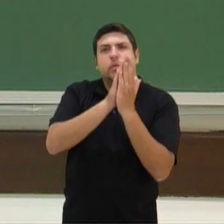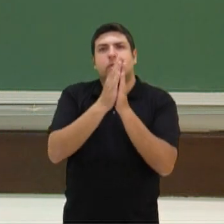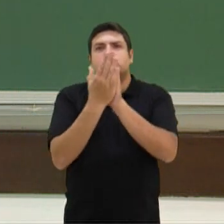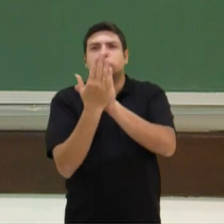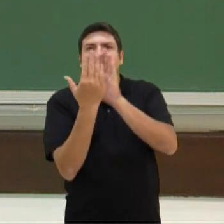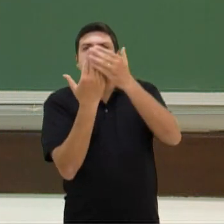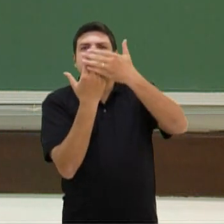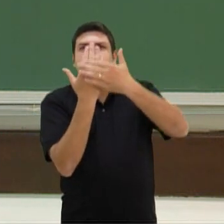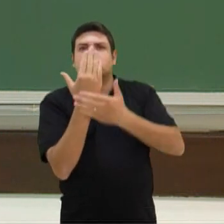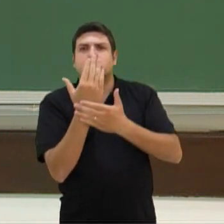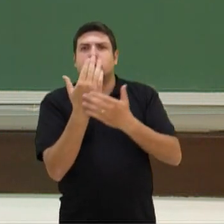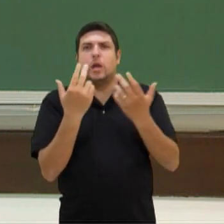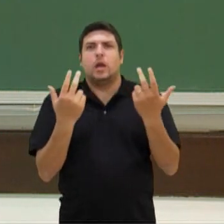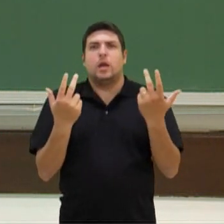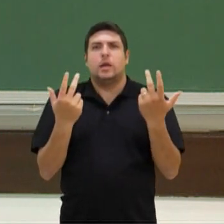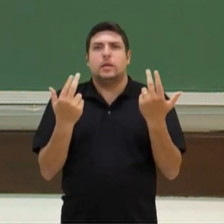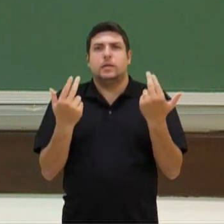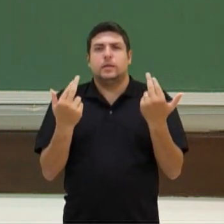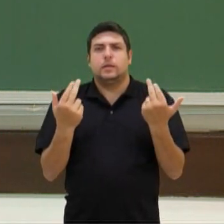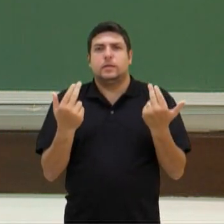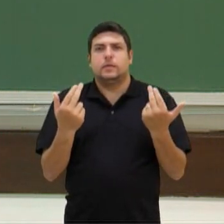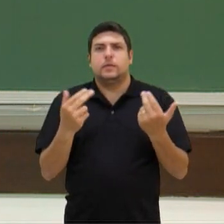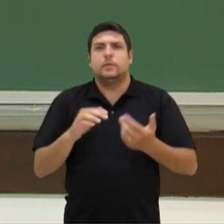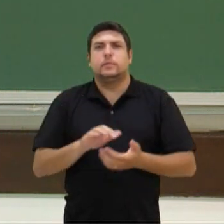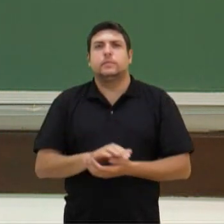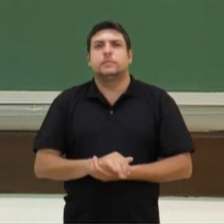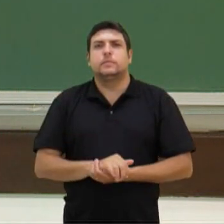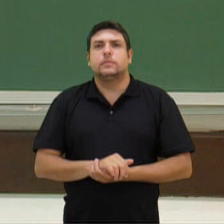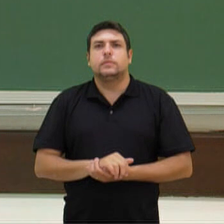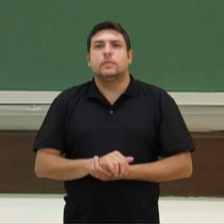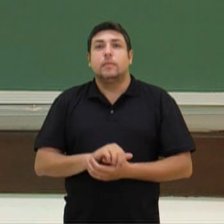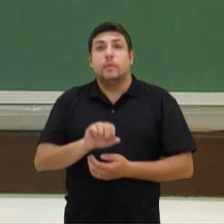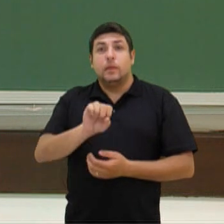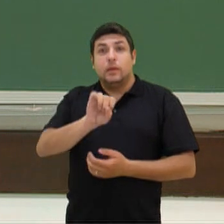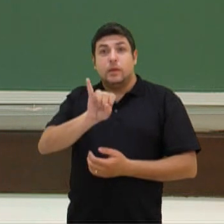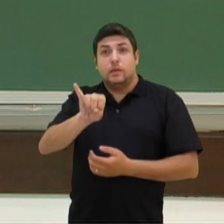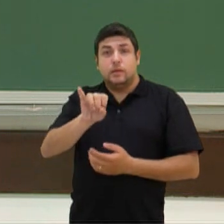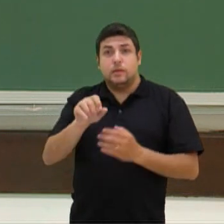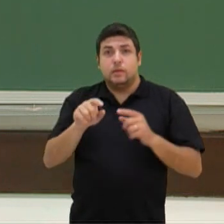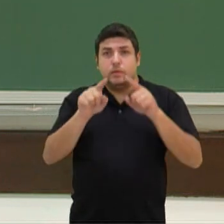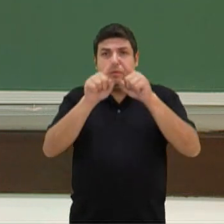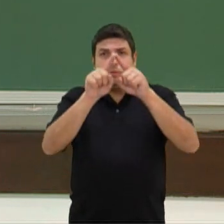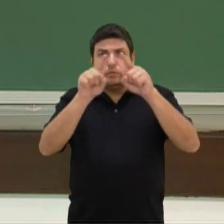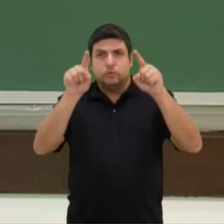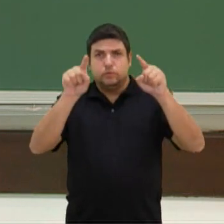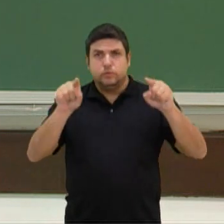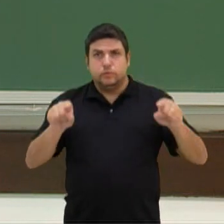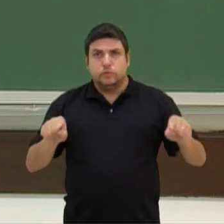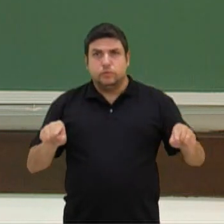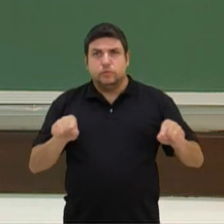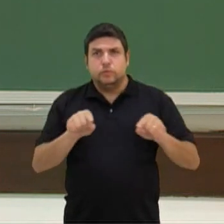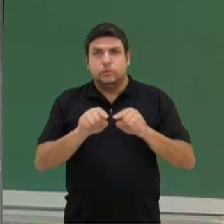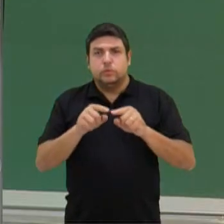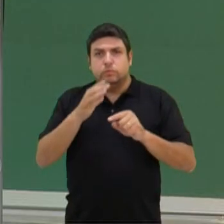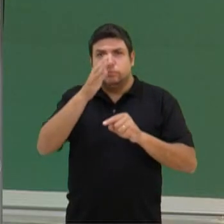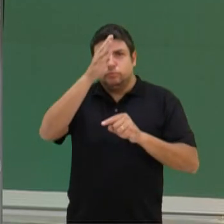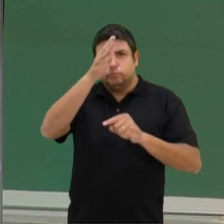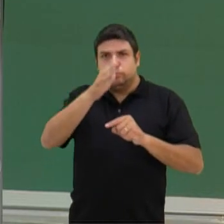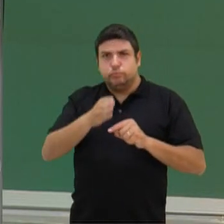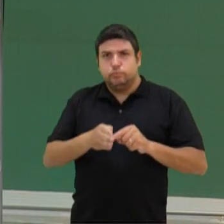lados dos dois lados do eixo. Então, se existe um eixo de simetria nessa